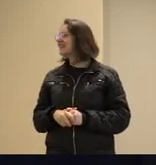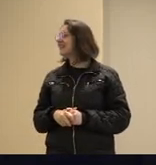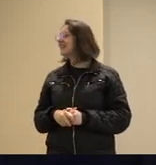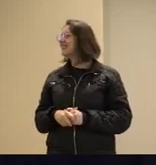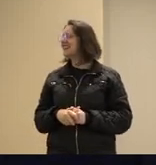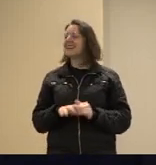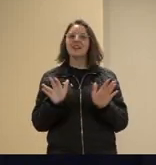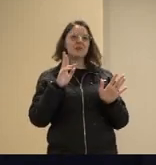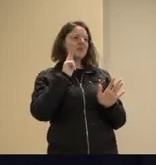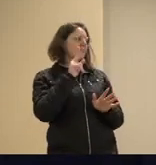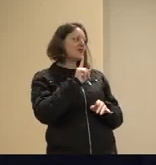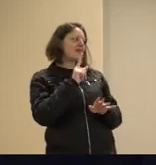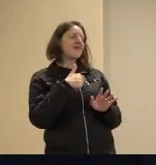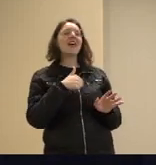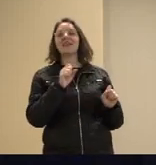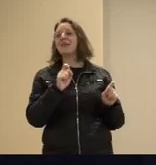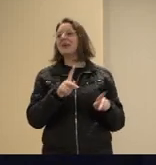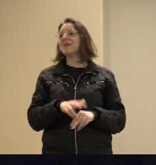é.